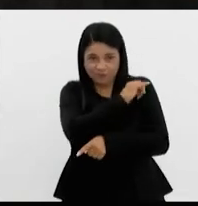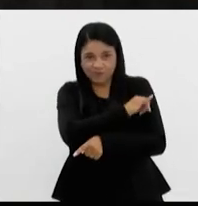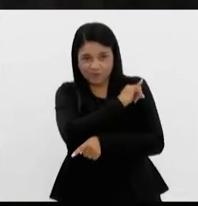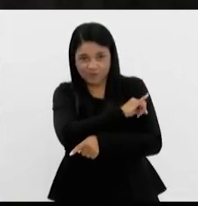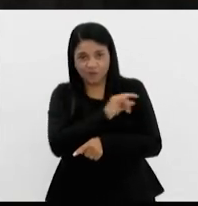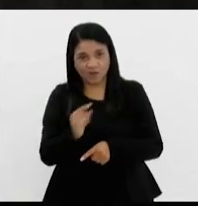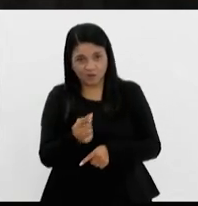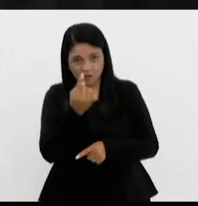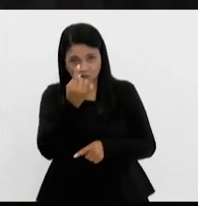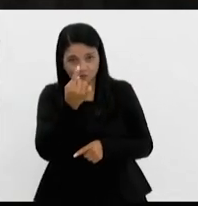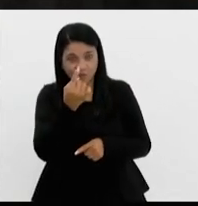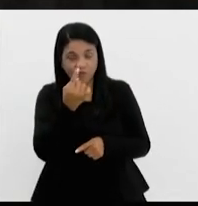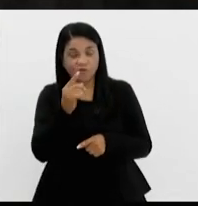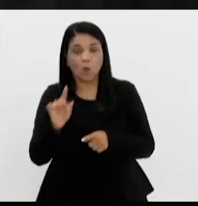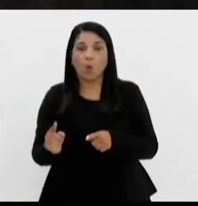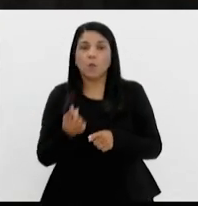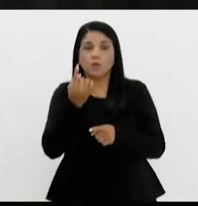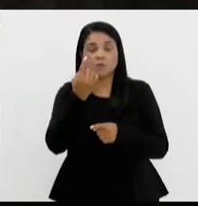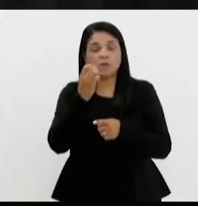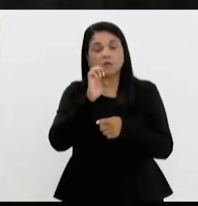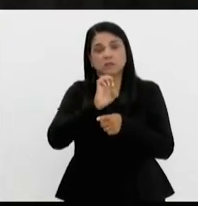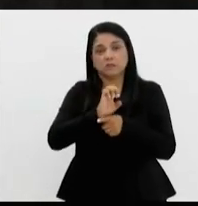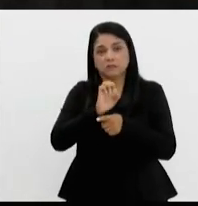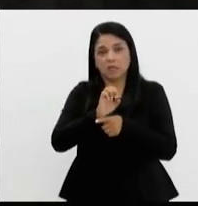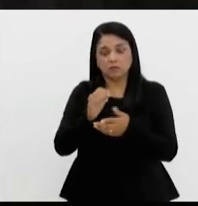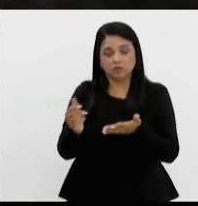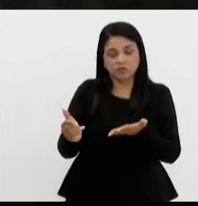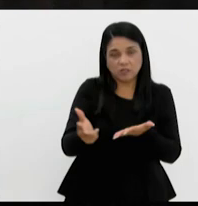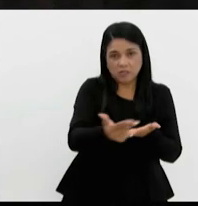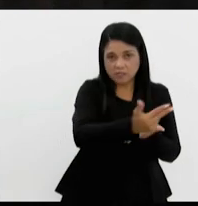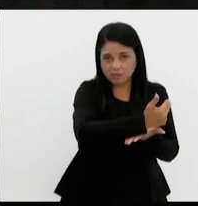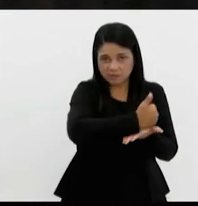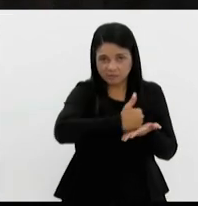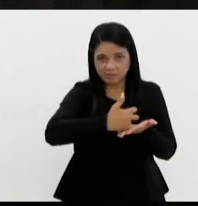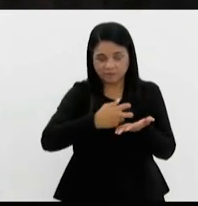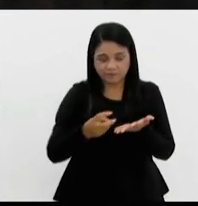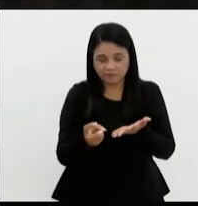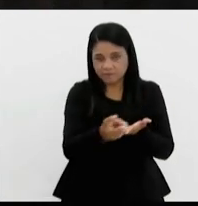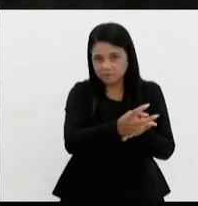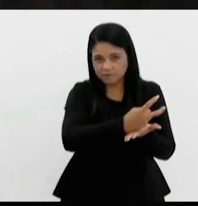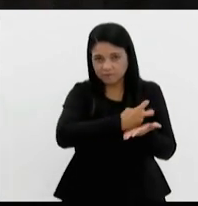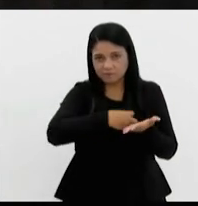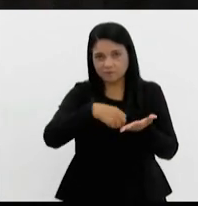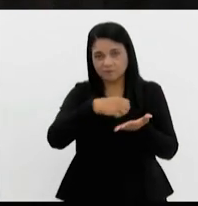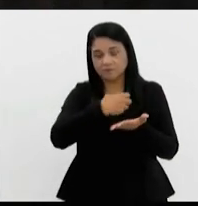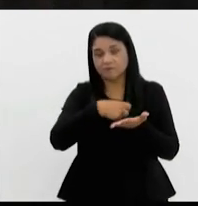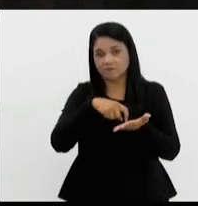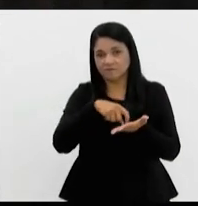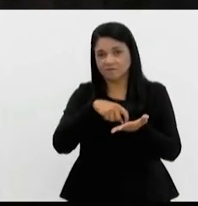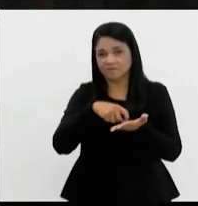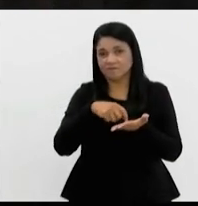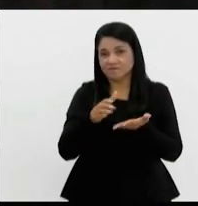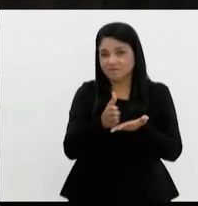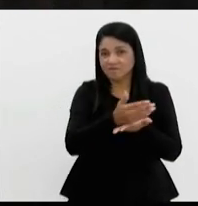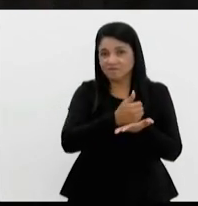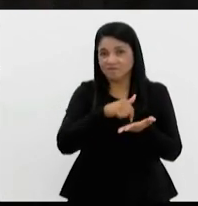entrar em regime de recuperação fiscal, só há de lembrar que foi no governo Temer.